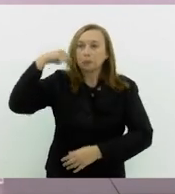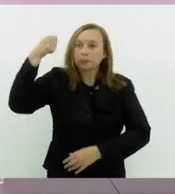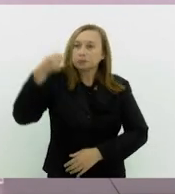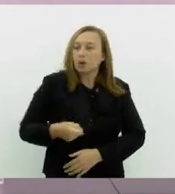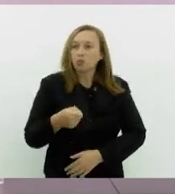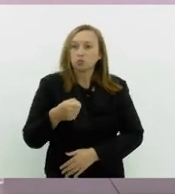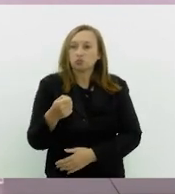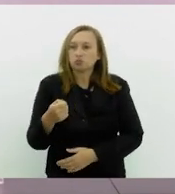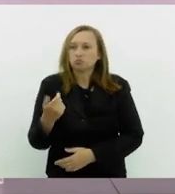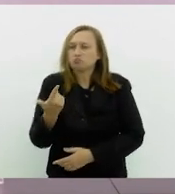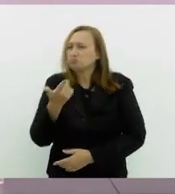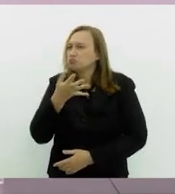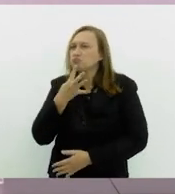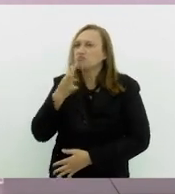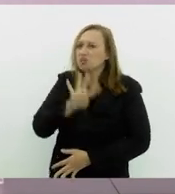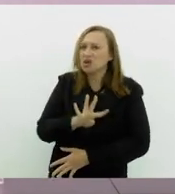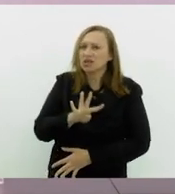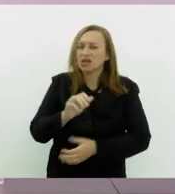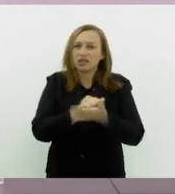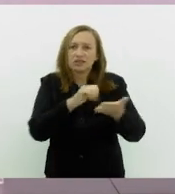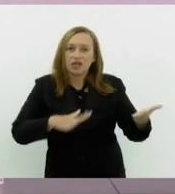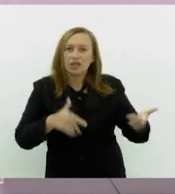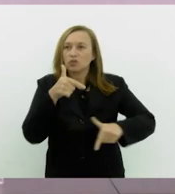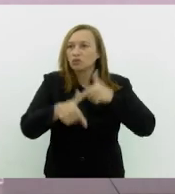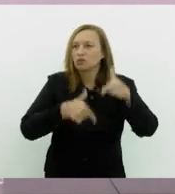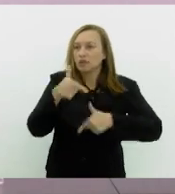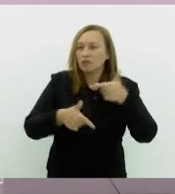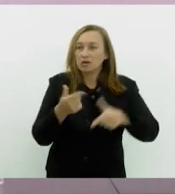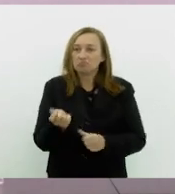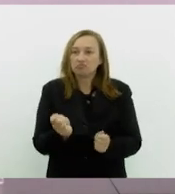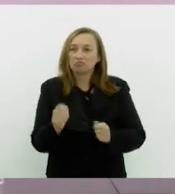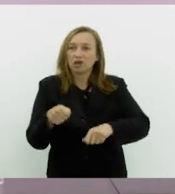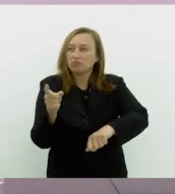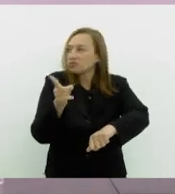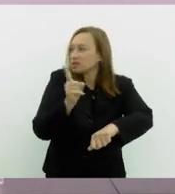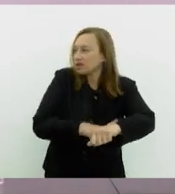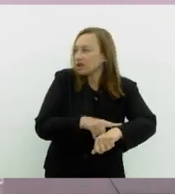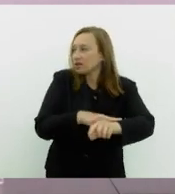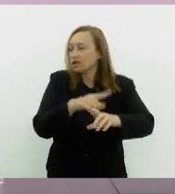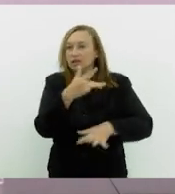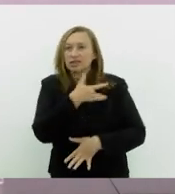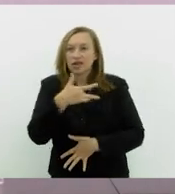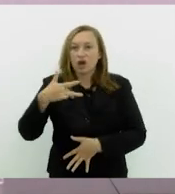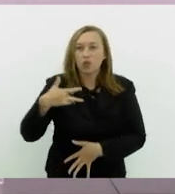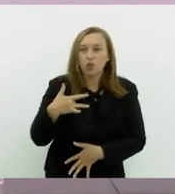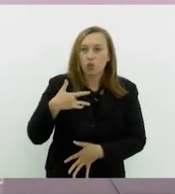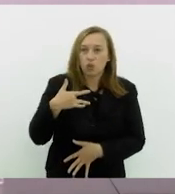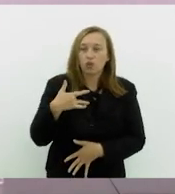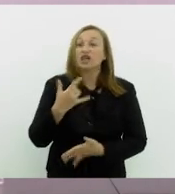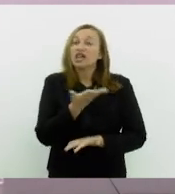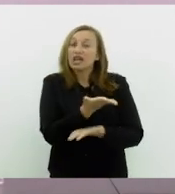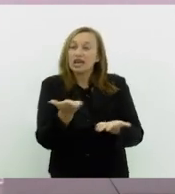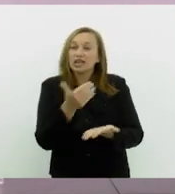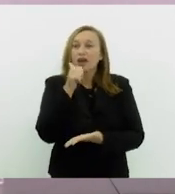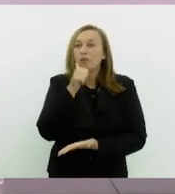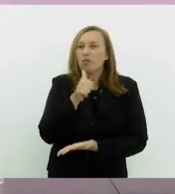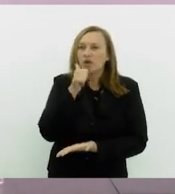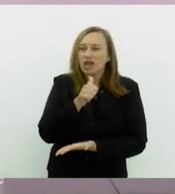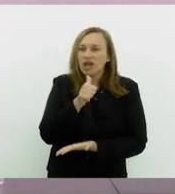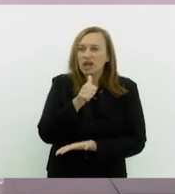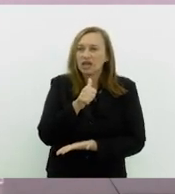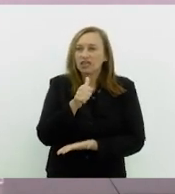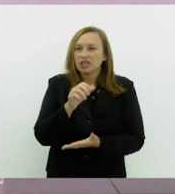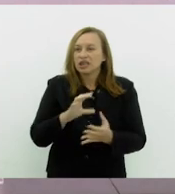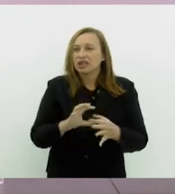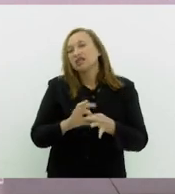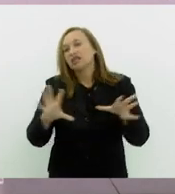essas atividades como um trabalho que demanda tempo, que demanda saúde, que demanda que essas mulheres deixem de fazer